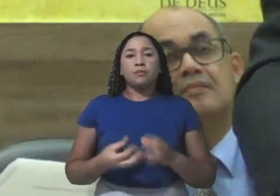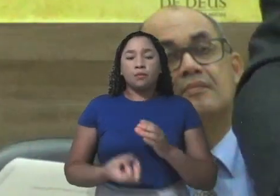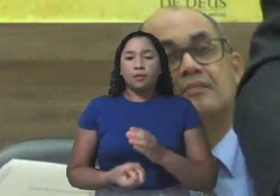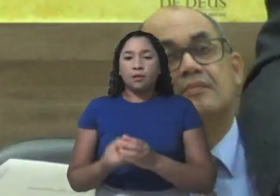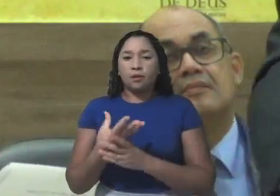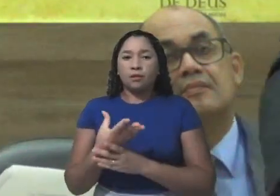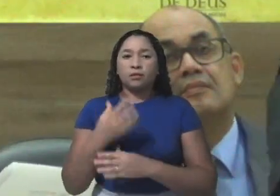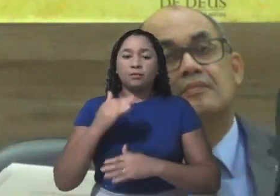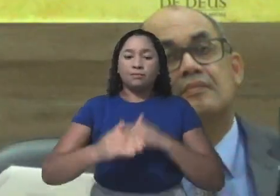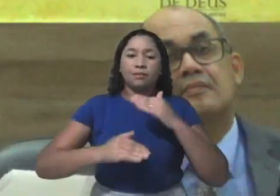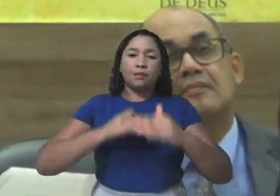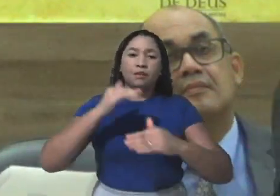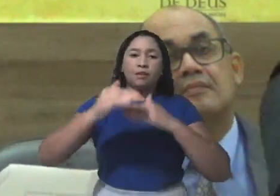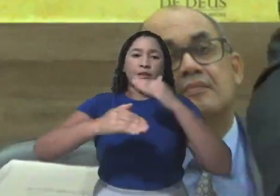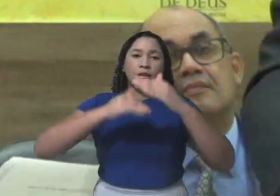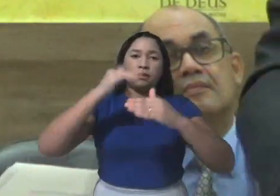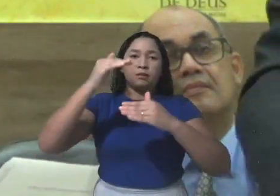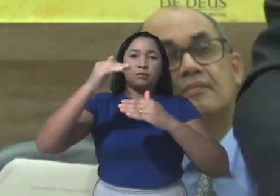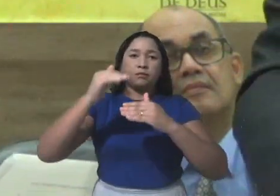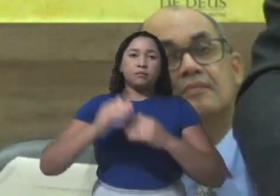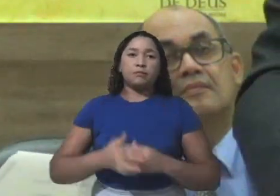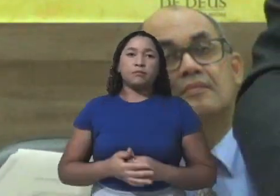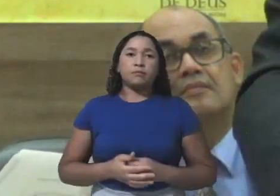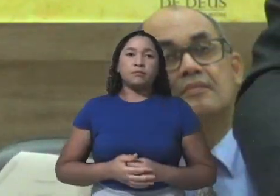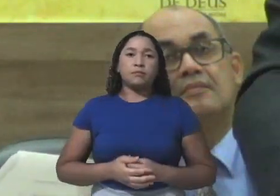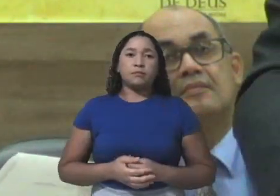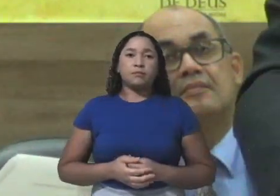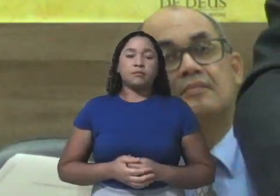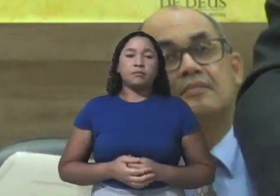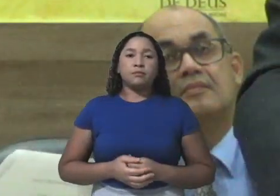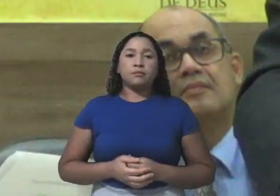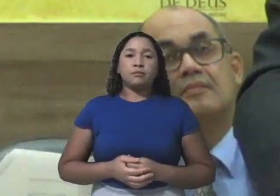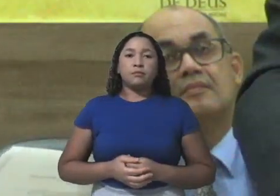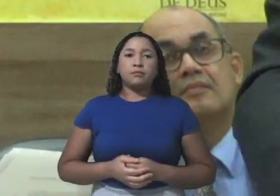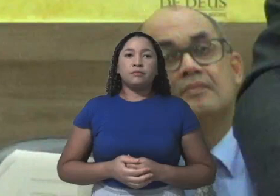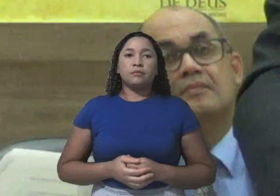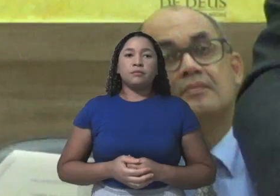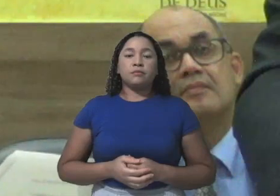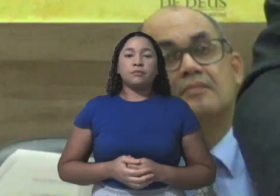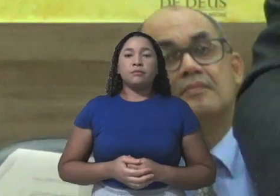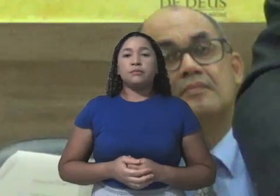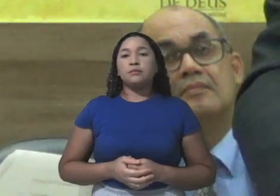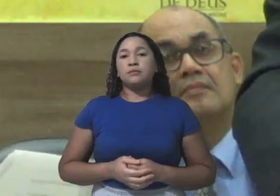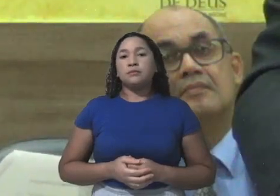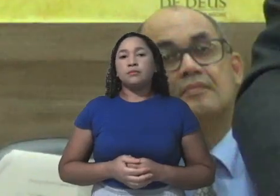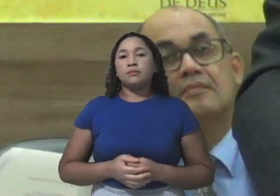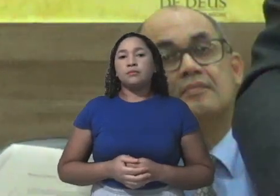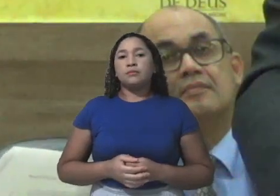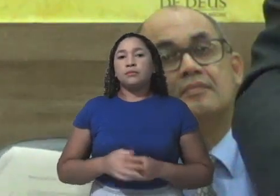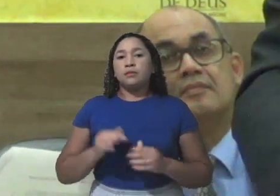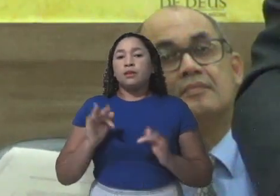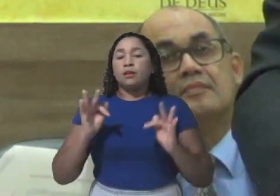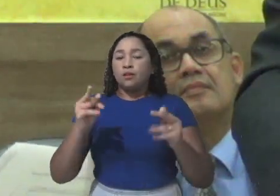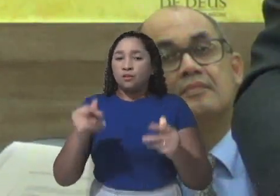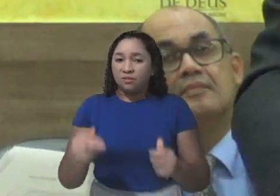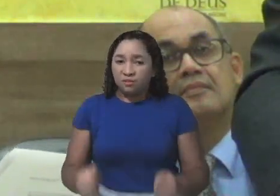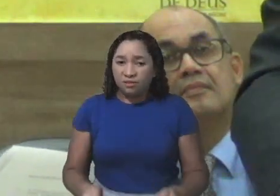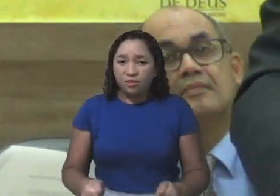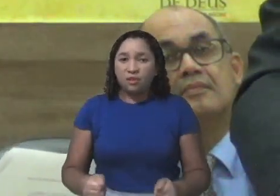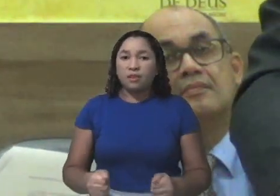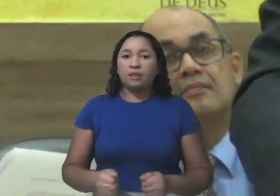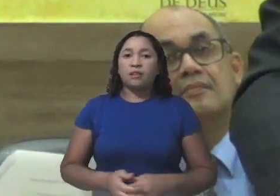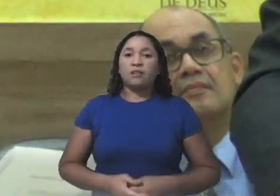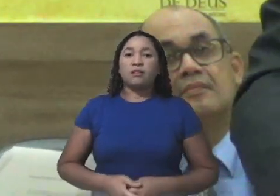evolução da palavra. Escatologia, no grego, escatos, último, derradeiro, final,